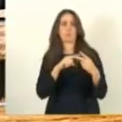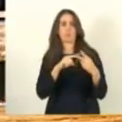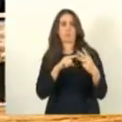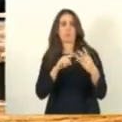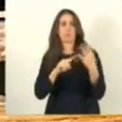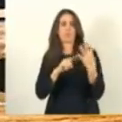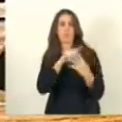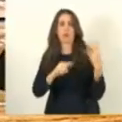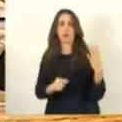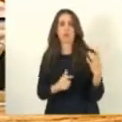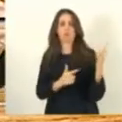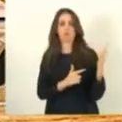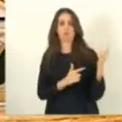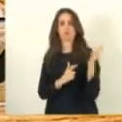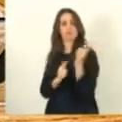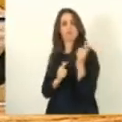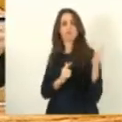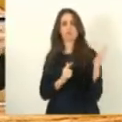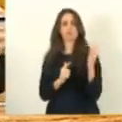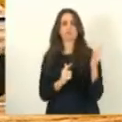Então, fica aqui